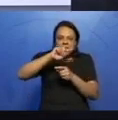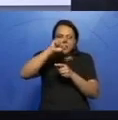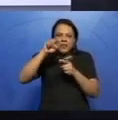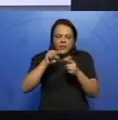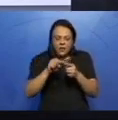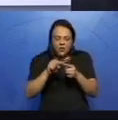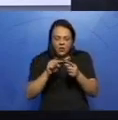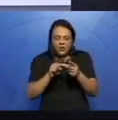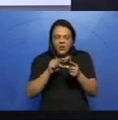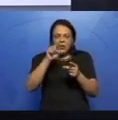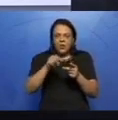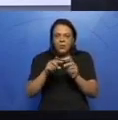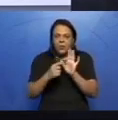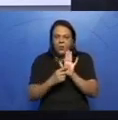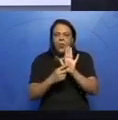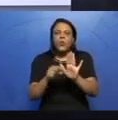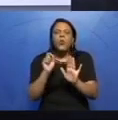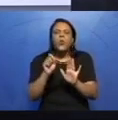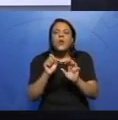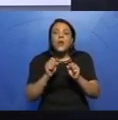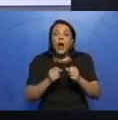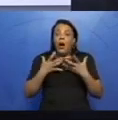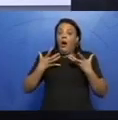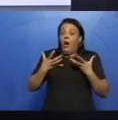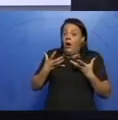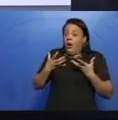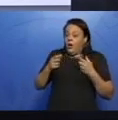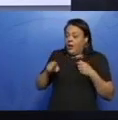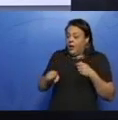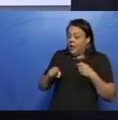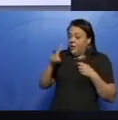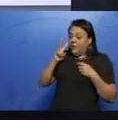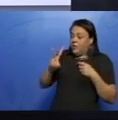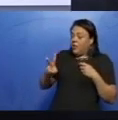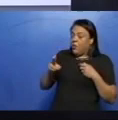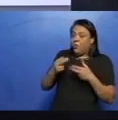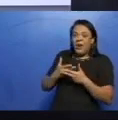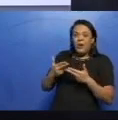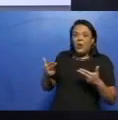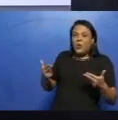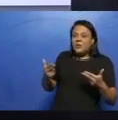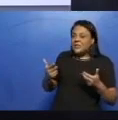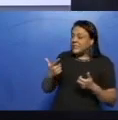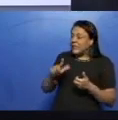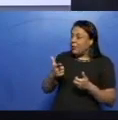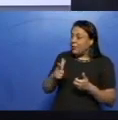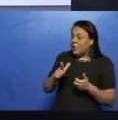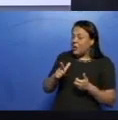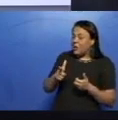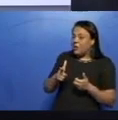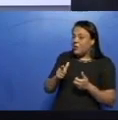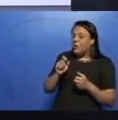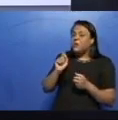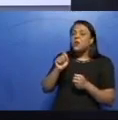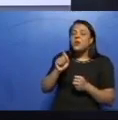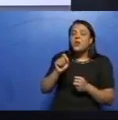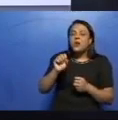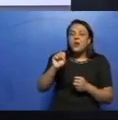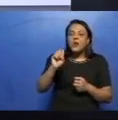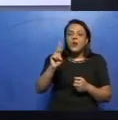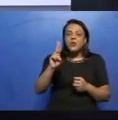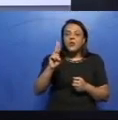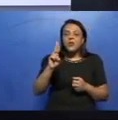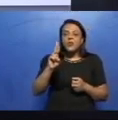e a perplexidade da personagem no momento que vê uma cena surrealista. Então vamos ver o que é o surrealismo? É um movimento literário e